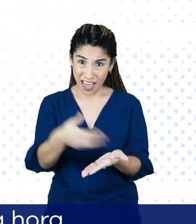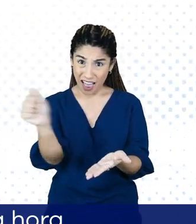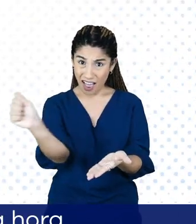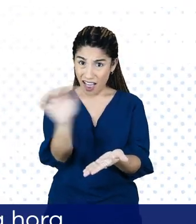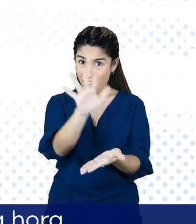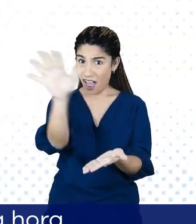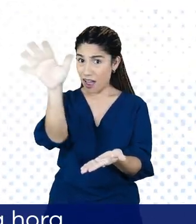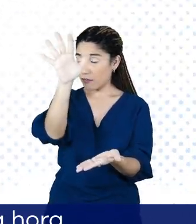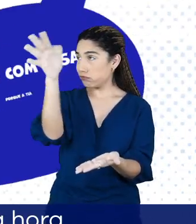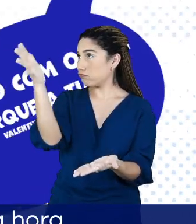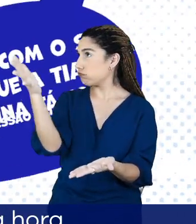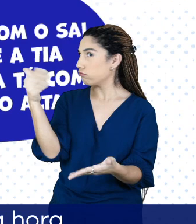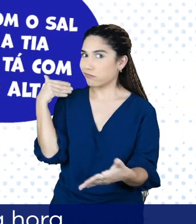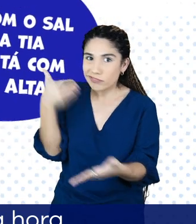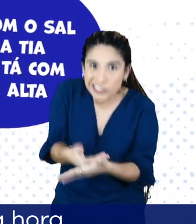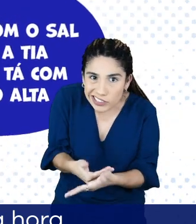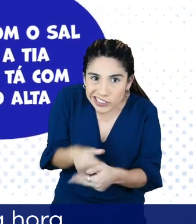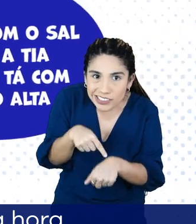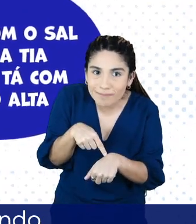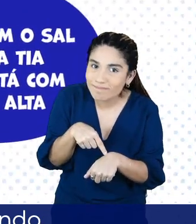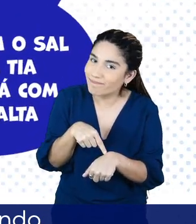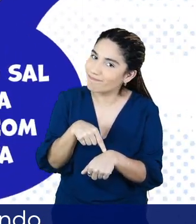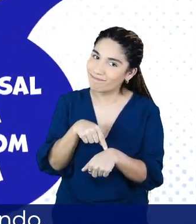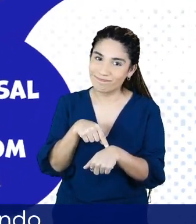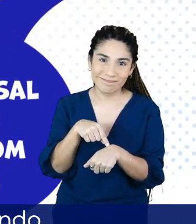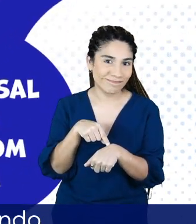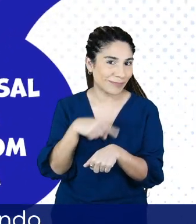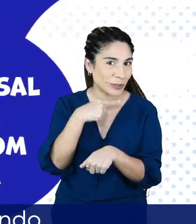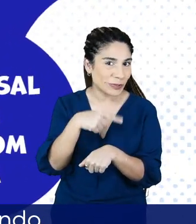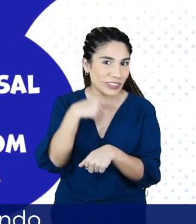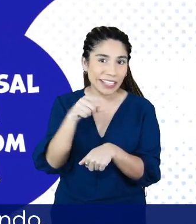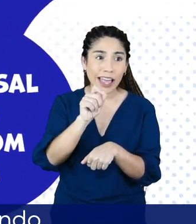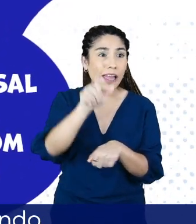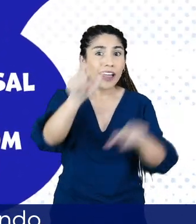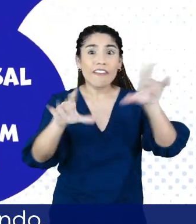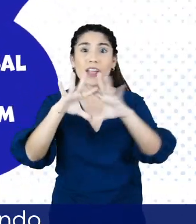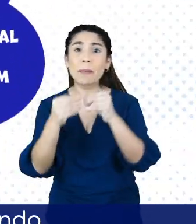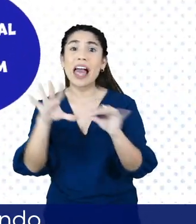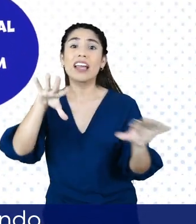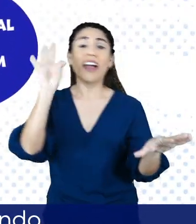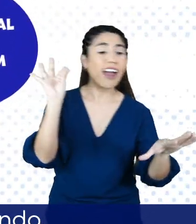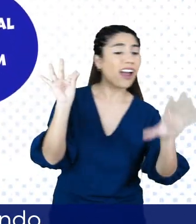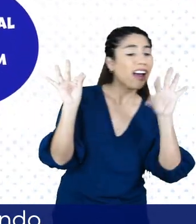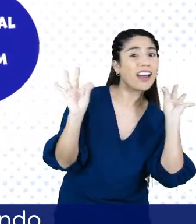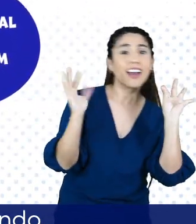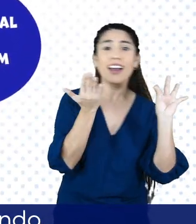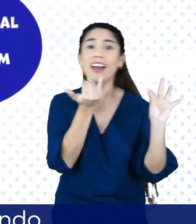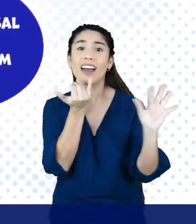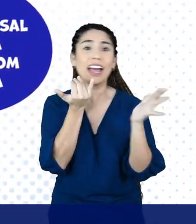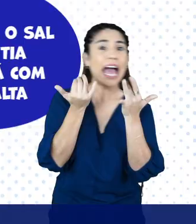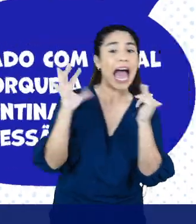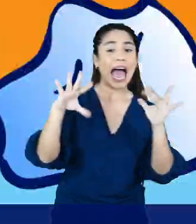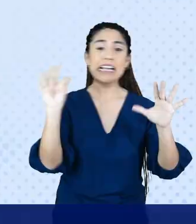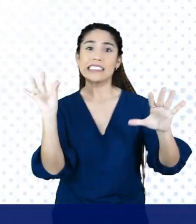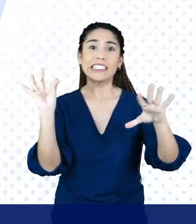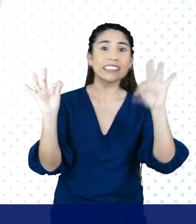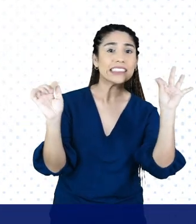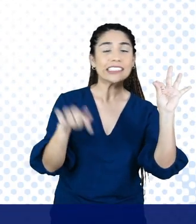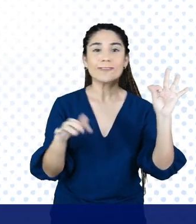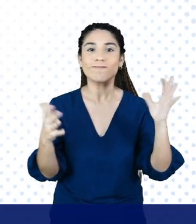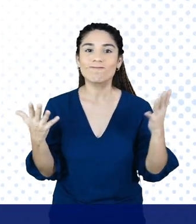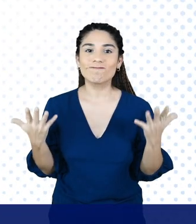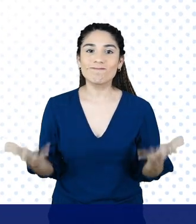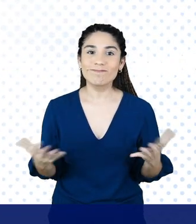que pagar caro nas compras de última hora para conseguir atender às preferências alimentares de todo mundo. Tá achando